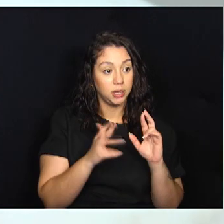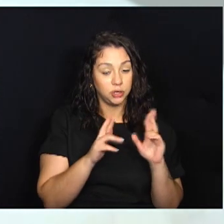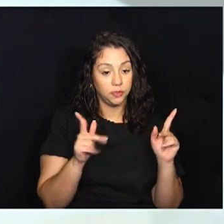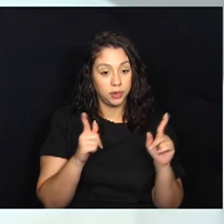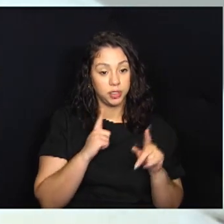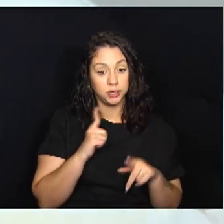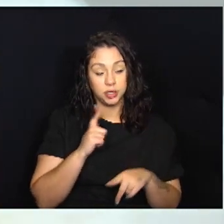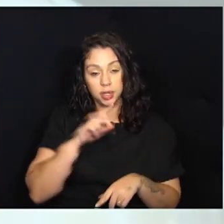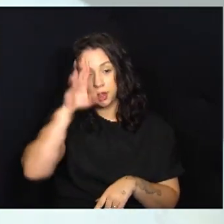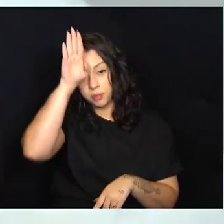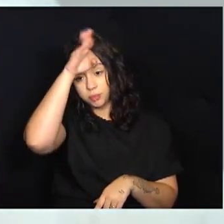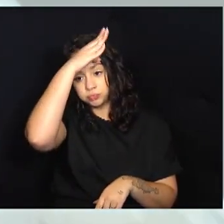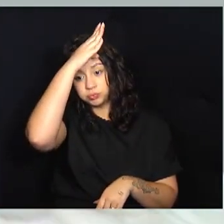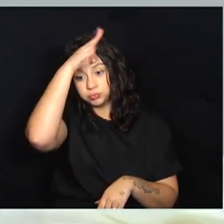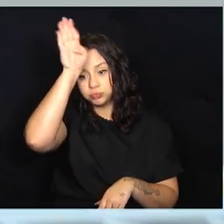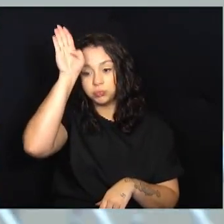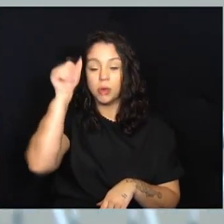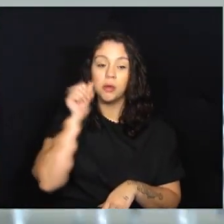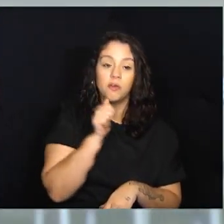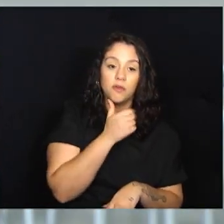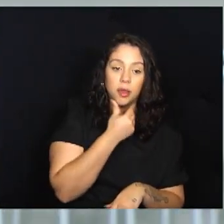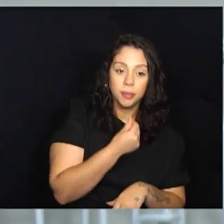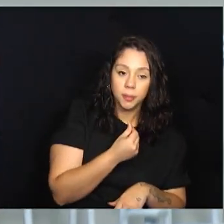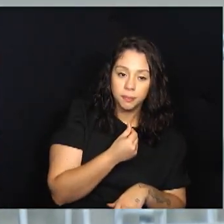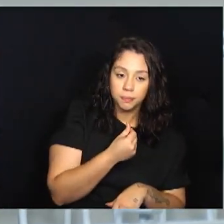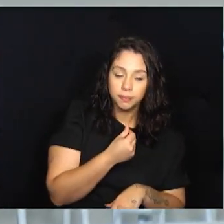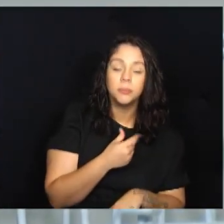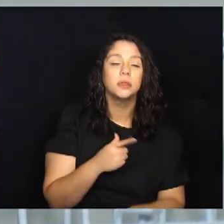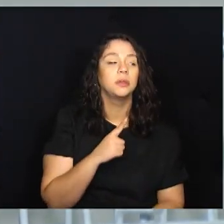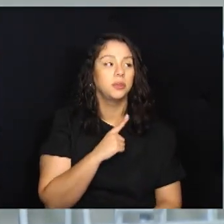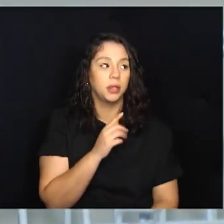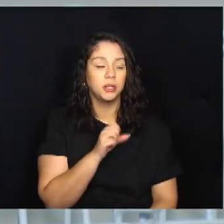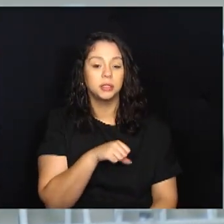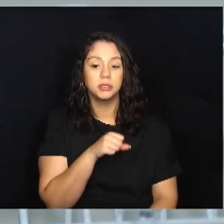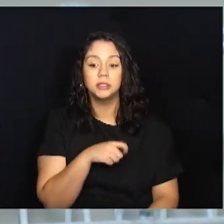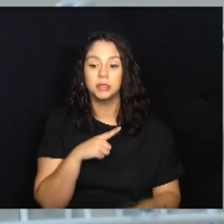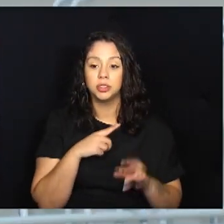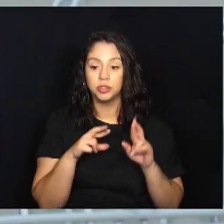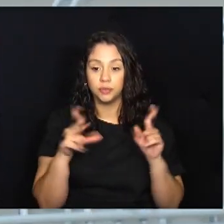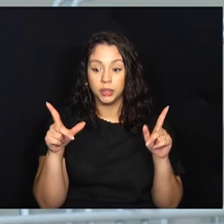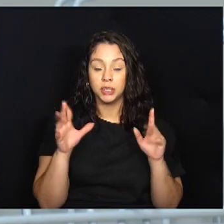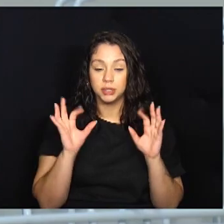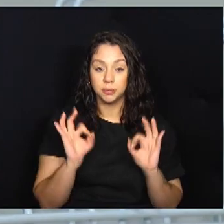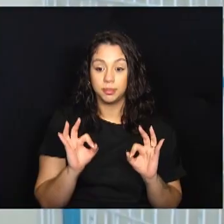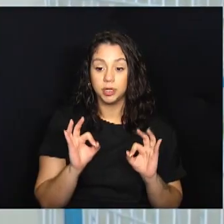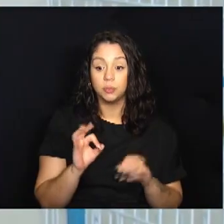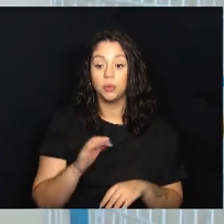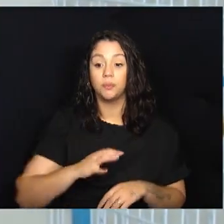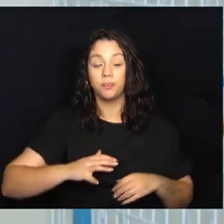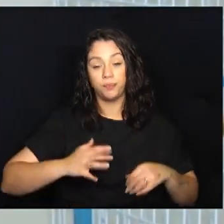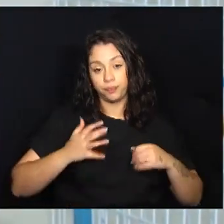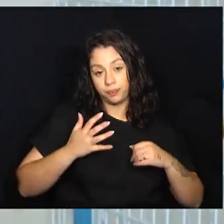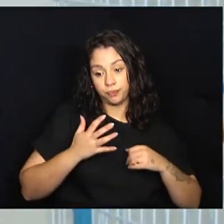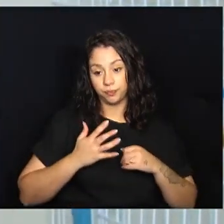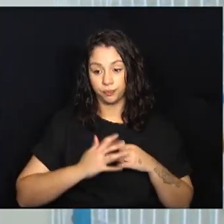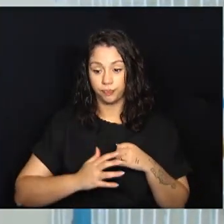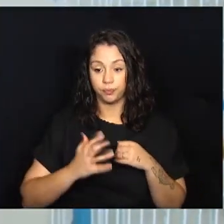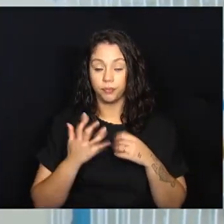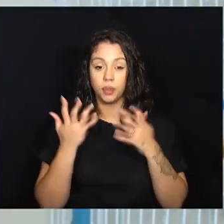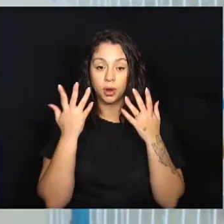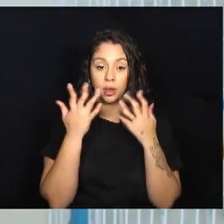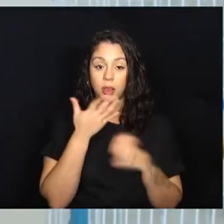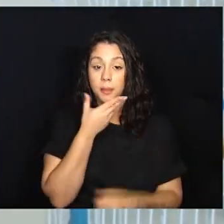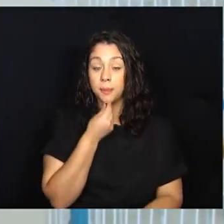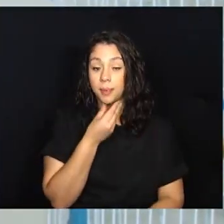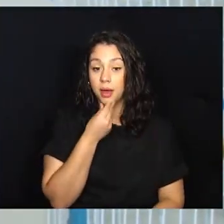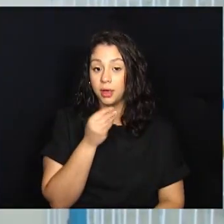calopsita macho e fêmea? Tem sim algumas características, né? Realmente, os machos, eles acabam sendo um pouco maior